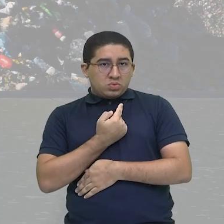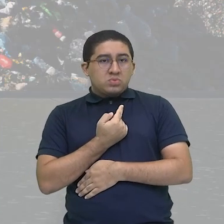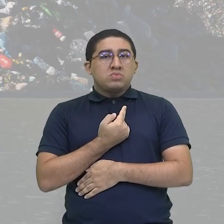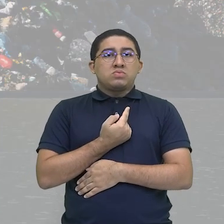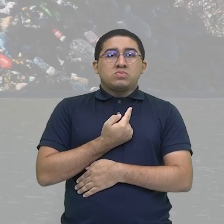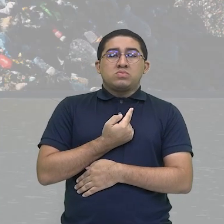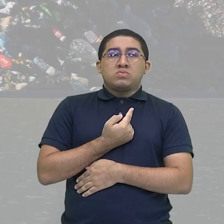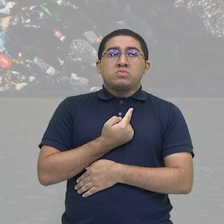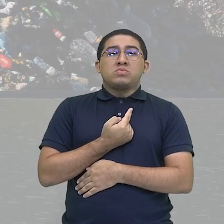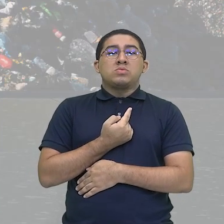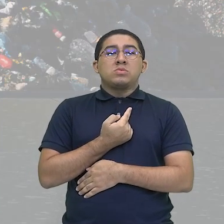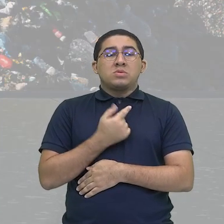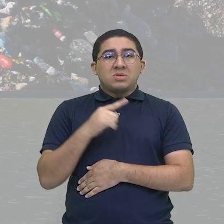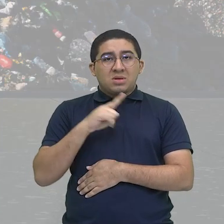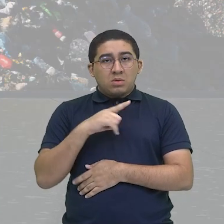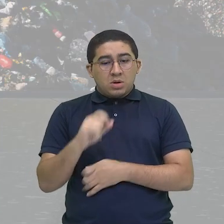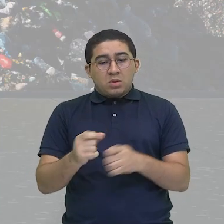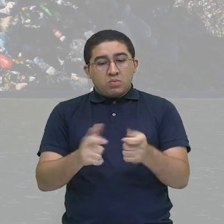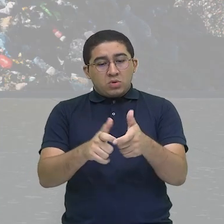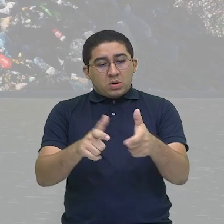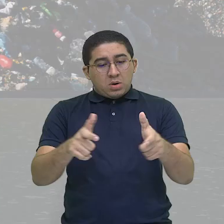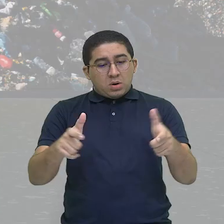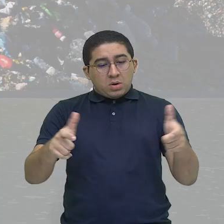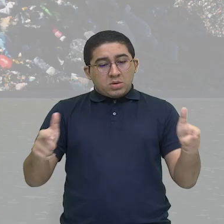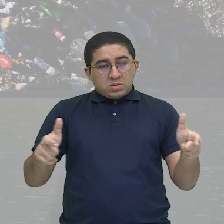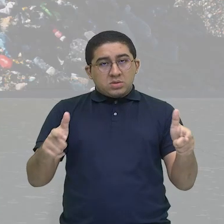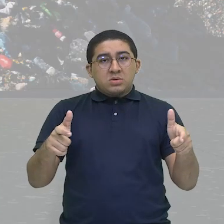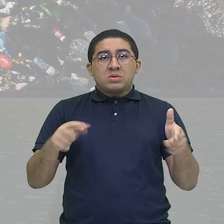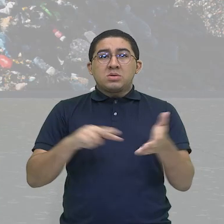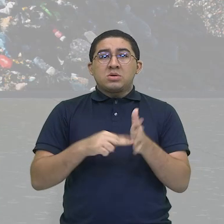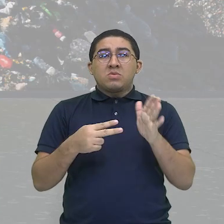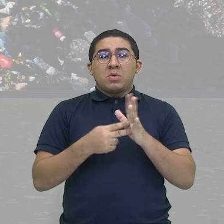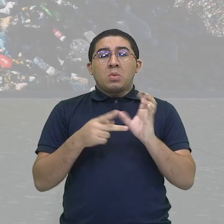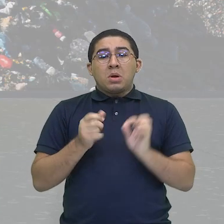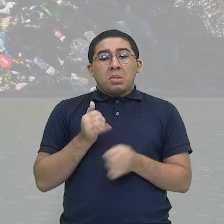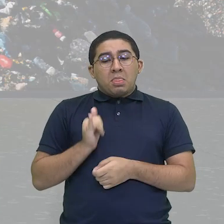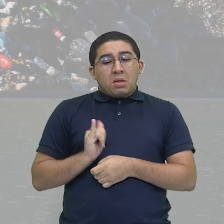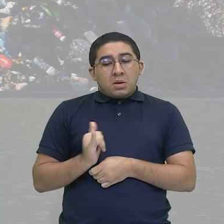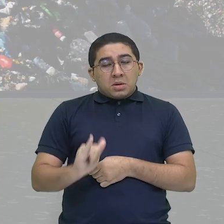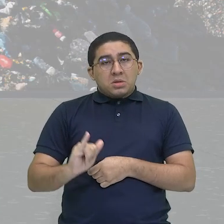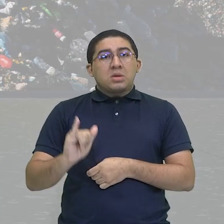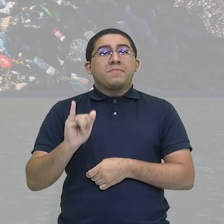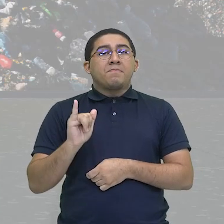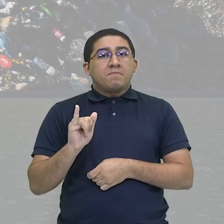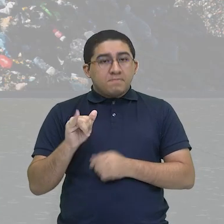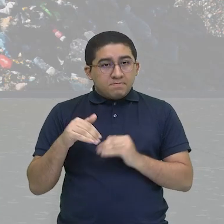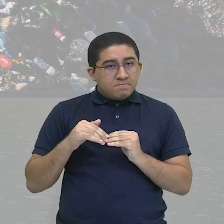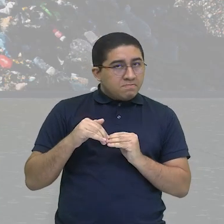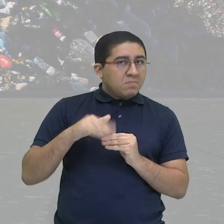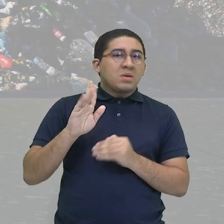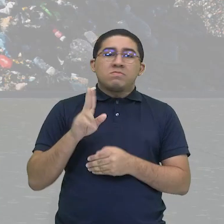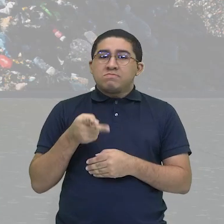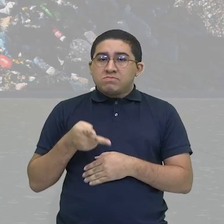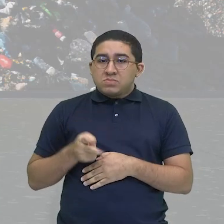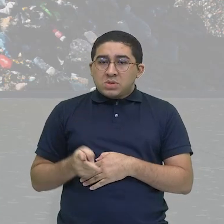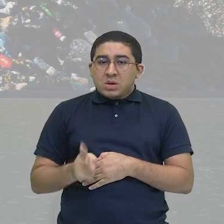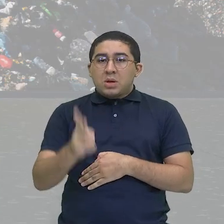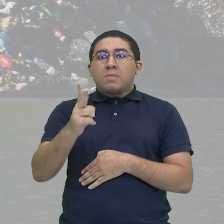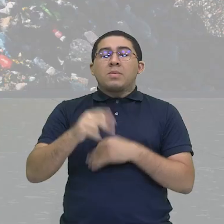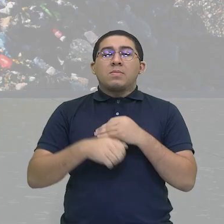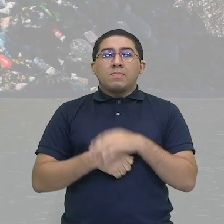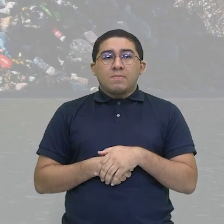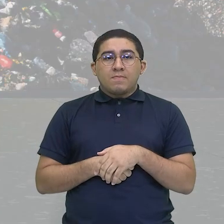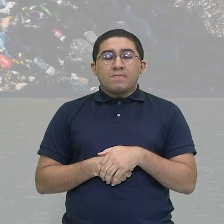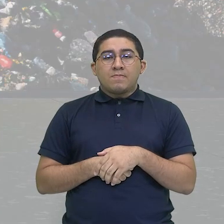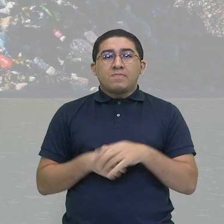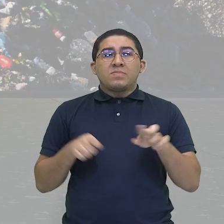de eletricidade, cresce muito rápido, ou seja, a demanda por energia é cada vez maior. Isso é impulsionado pelo